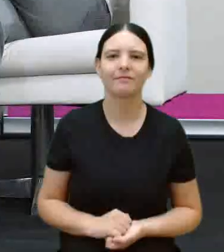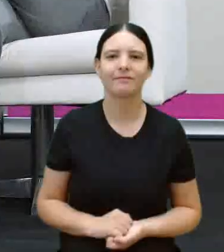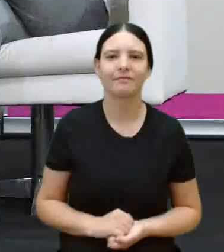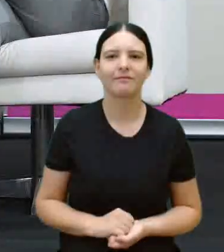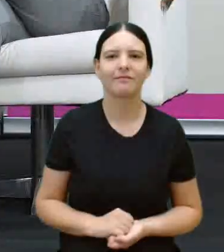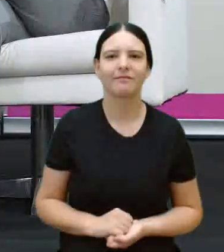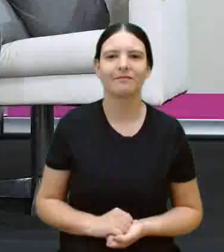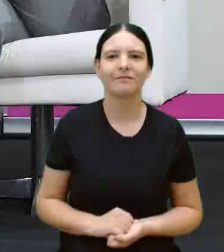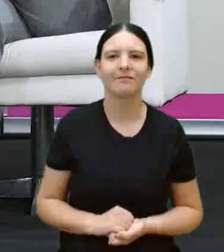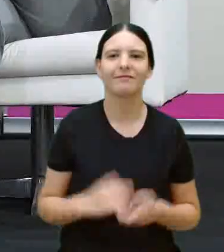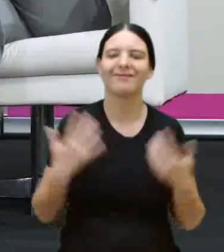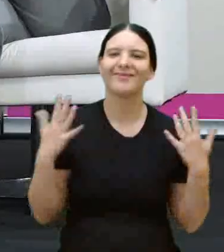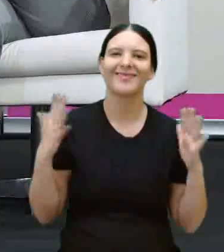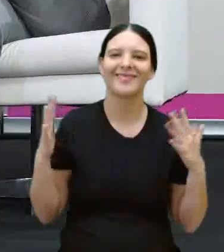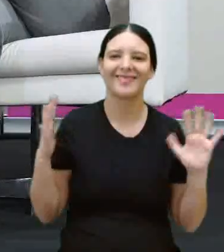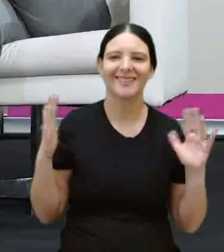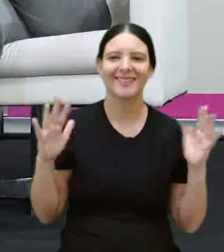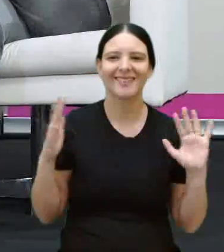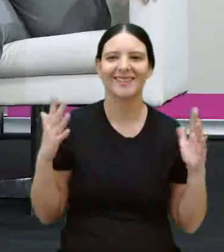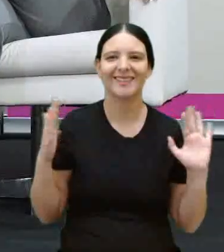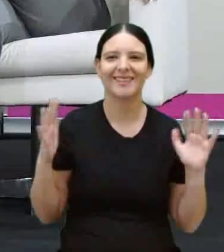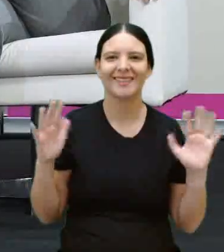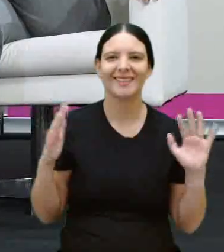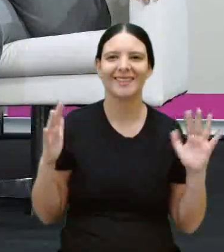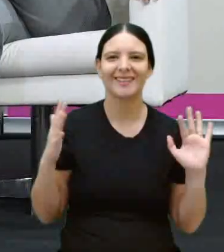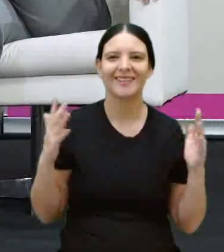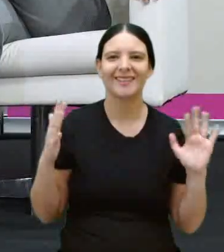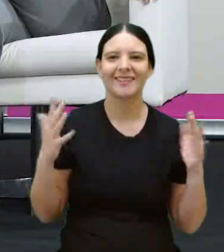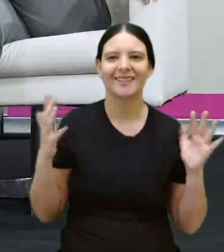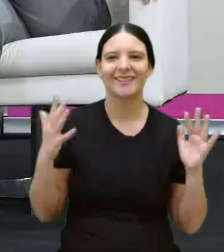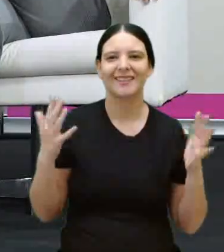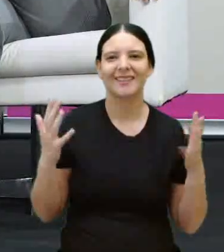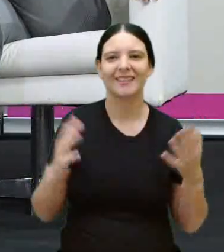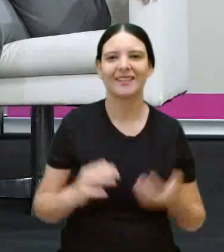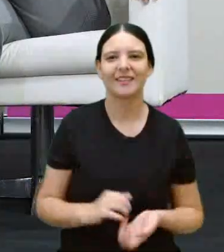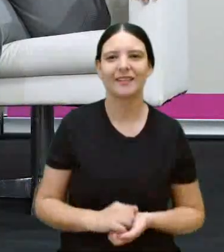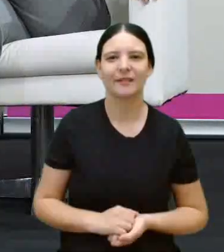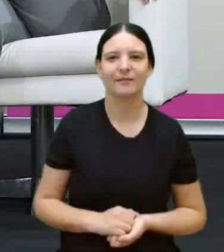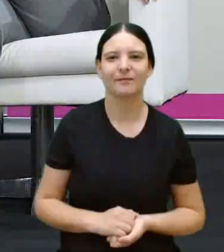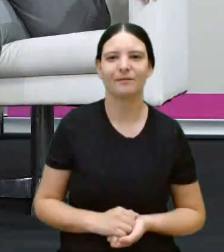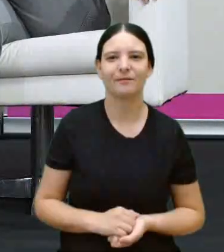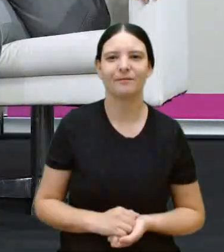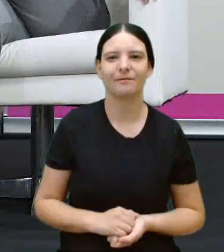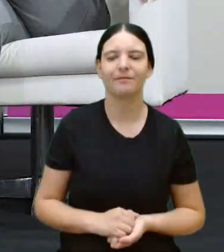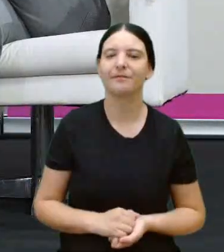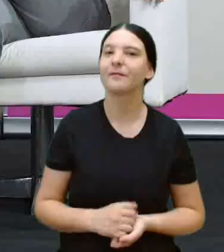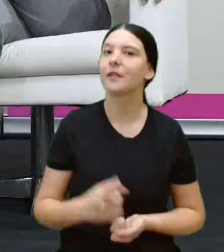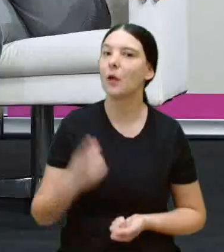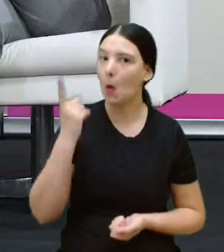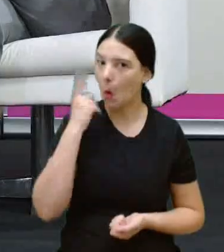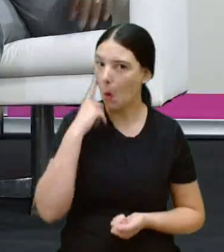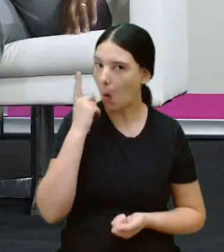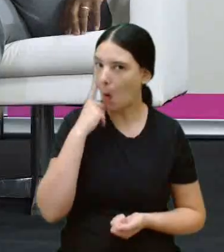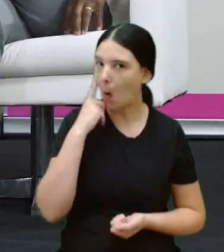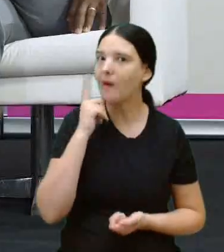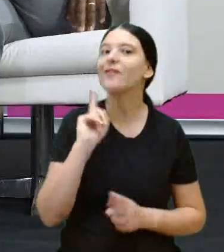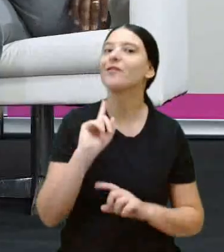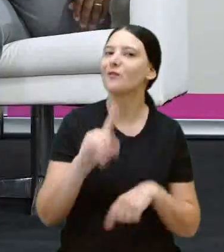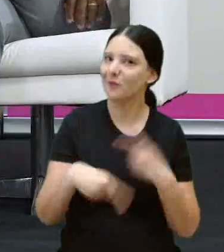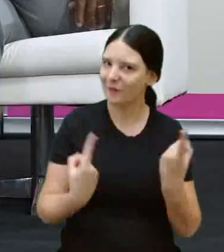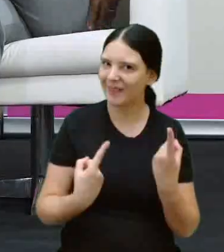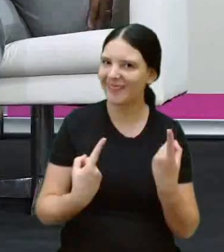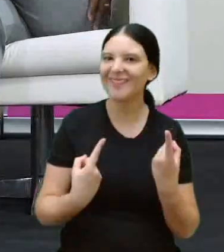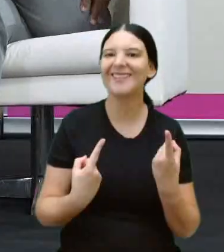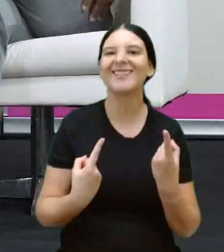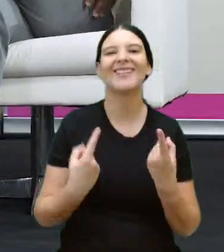camisa branca, calça cinza e tênis também cinza. Olha, então vou falar, nós superamos, hein? Agradecer aqui o mestre Cacau,